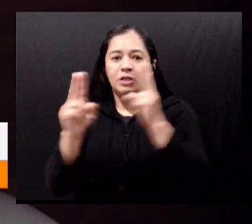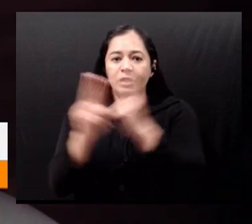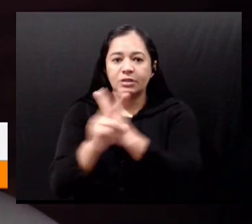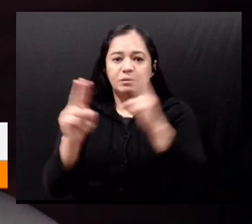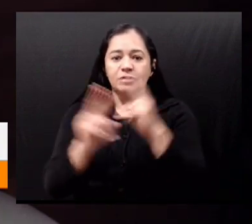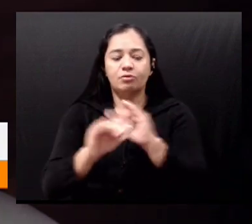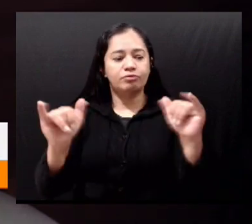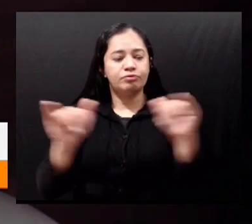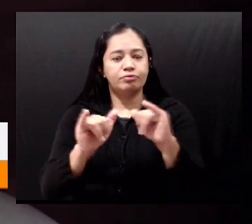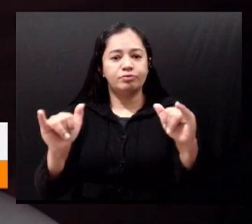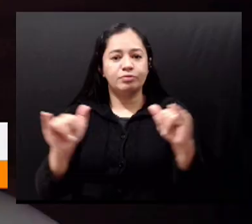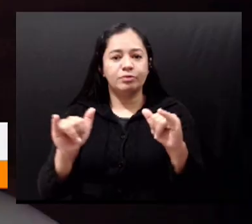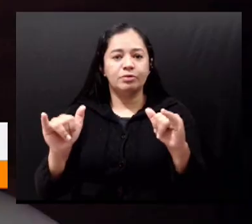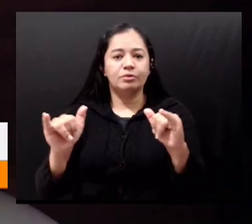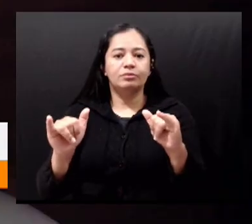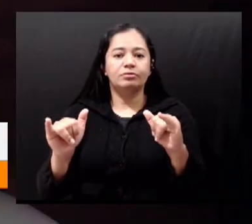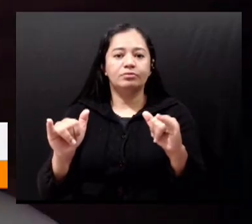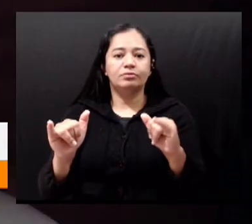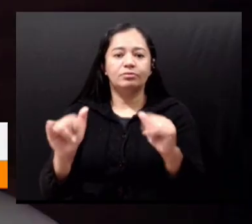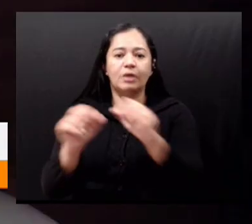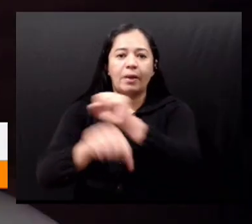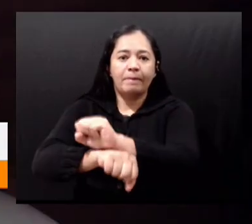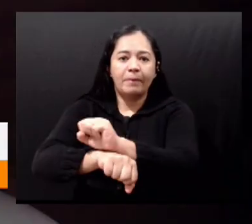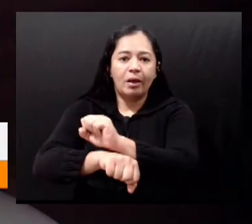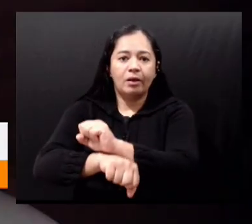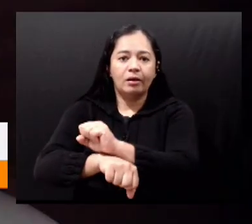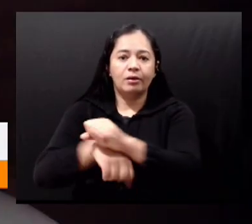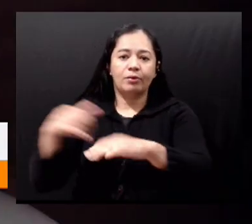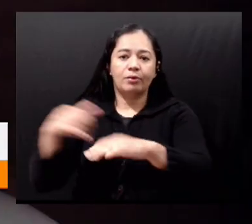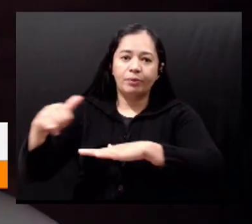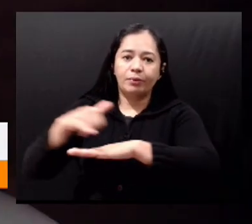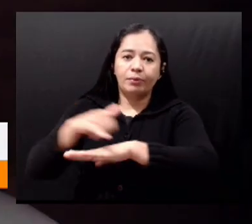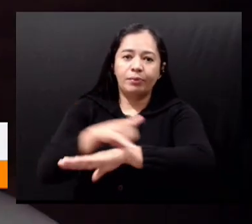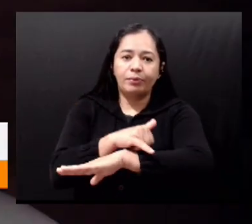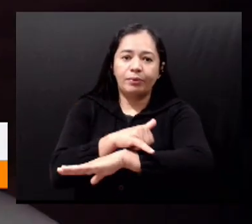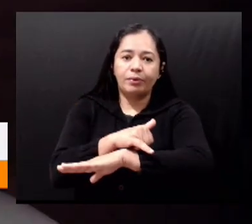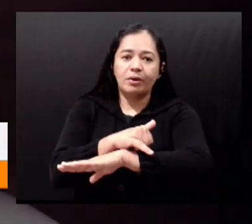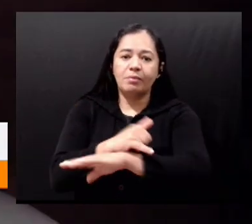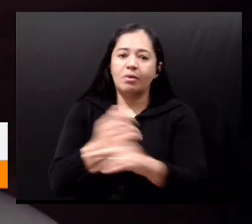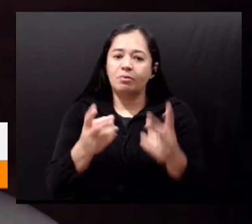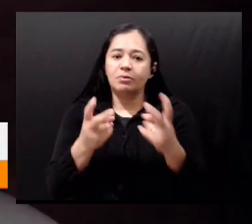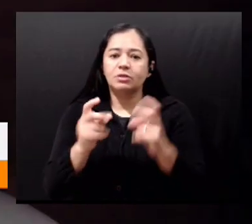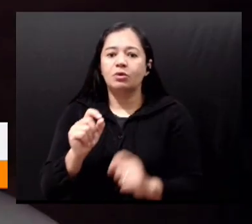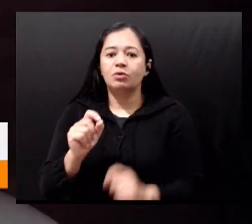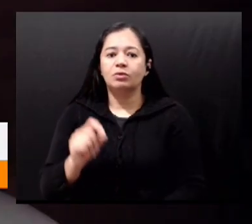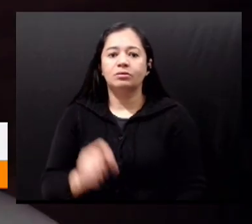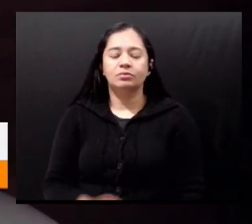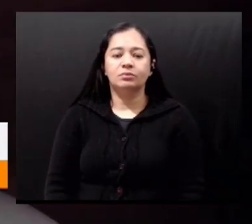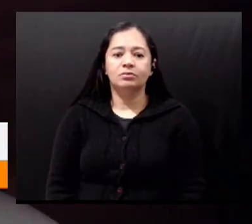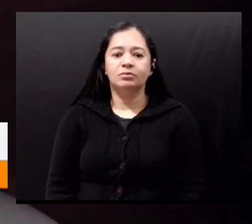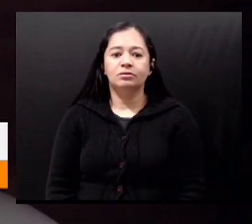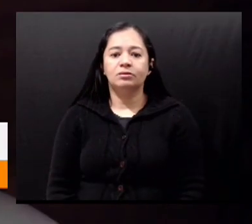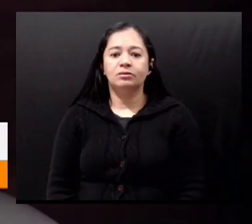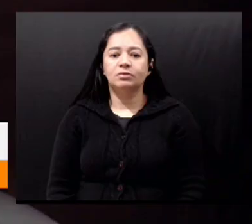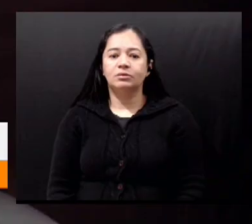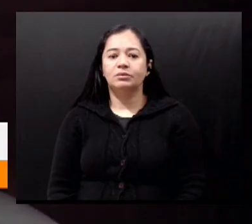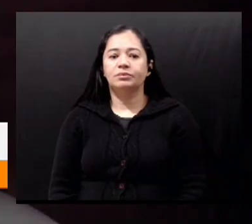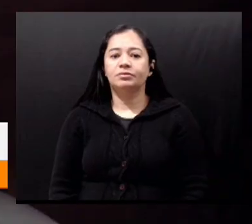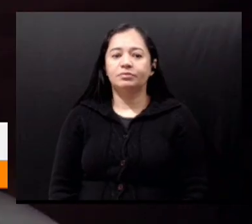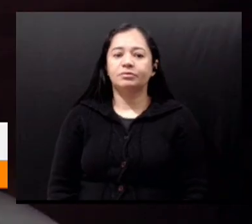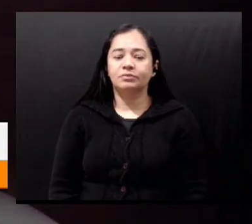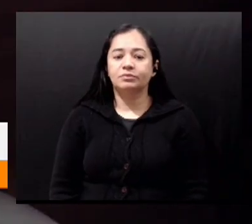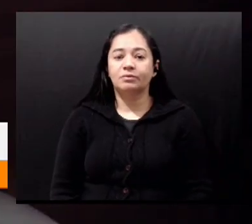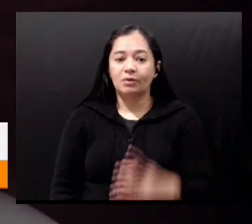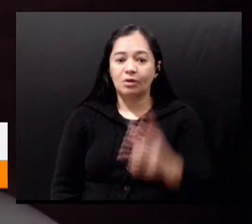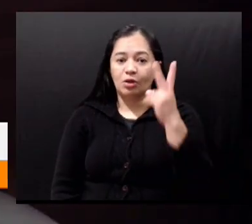e parar o avião, né, Uhum. para ser verificada a ameaça de bomba. E aí, tem 2 fatores